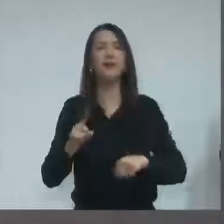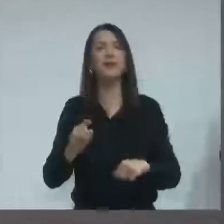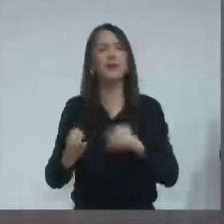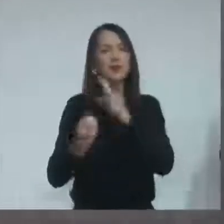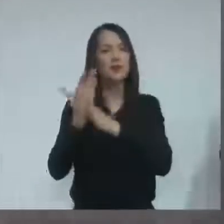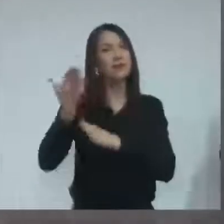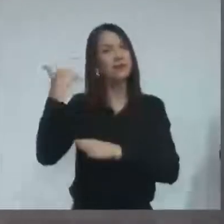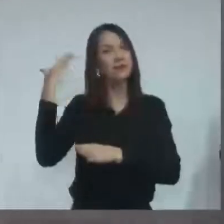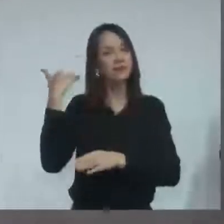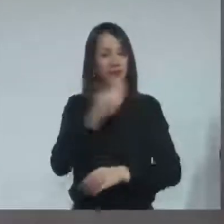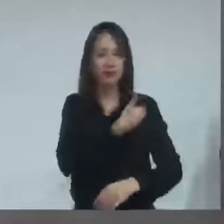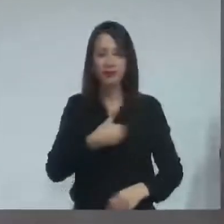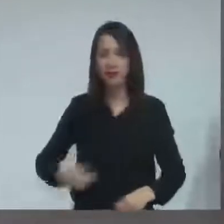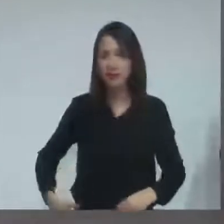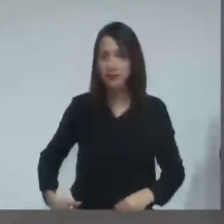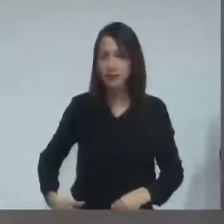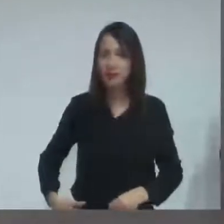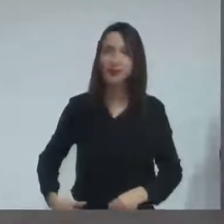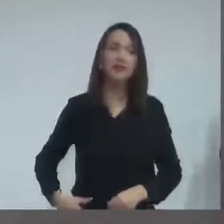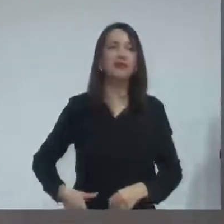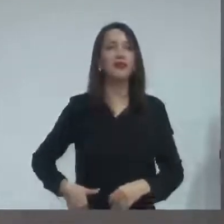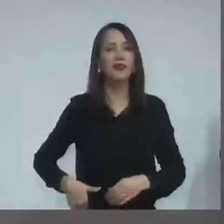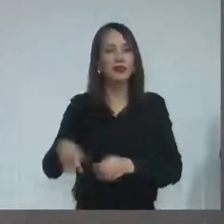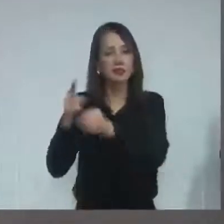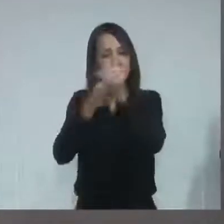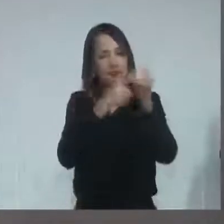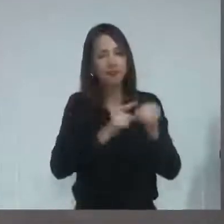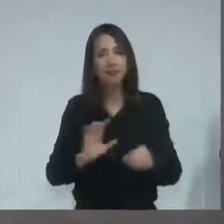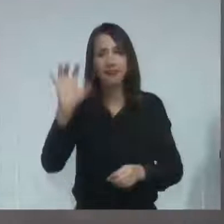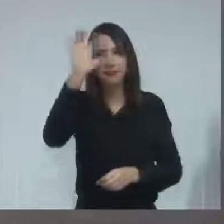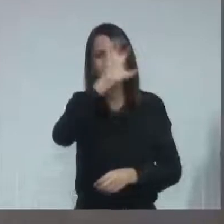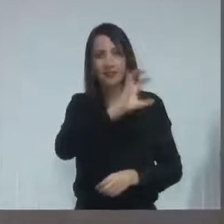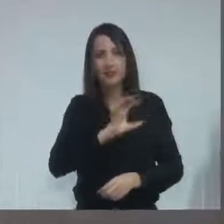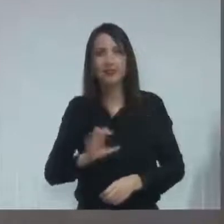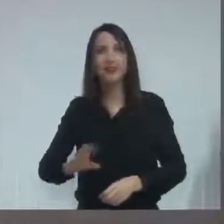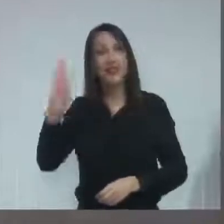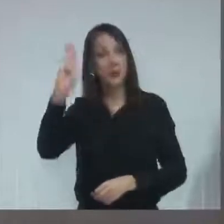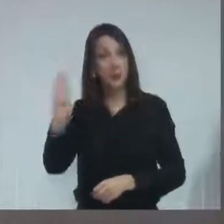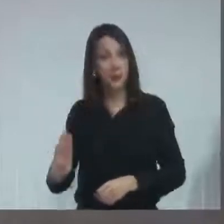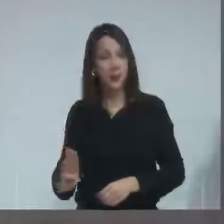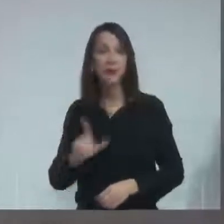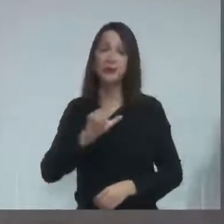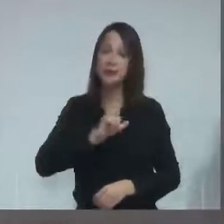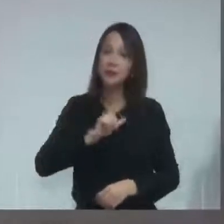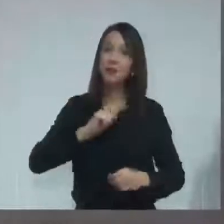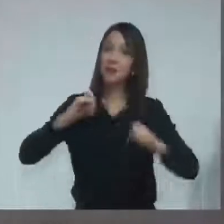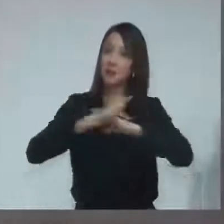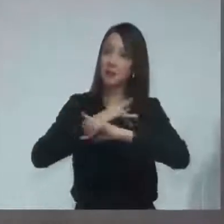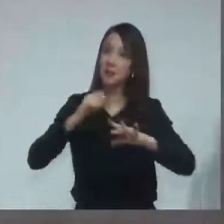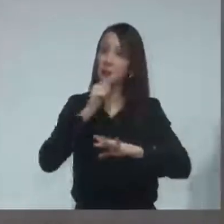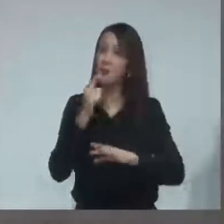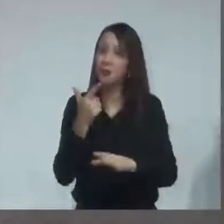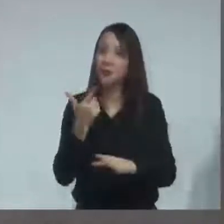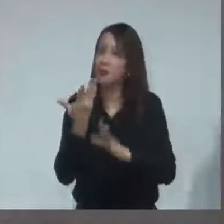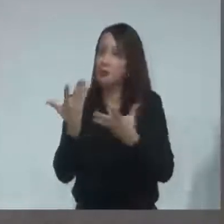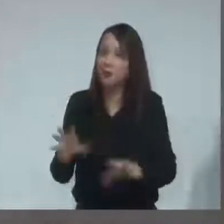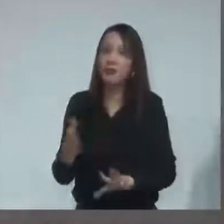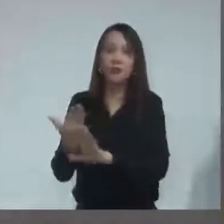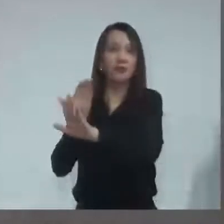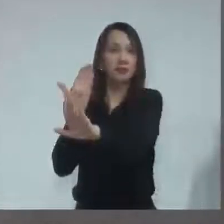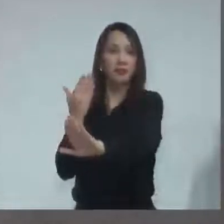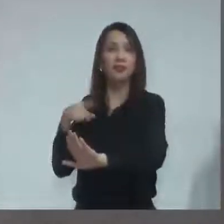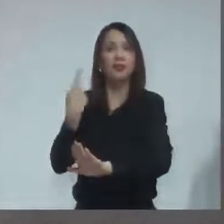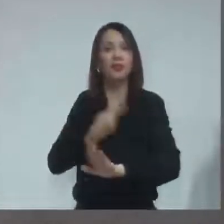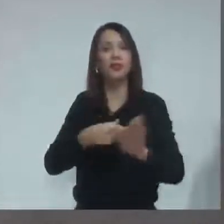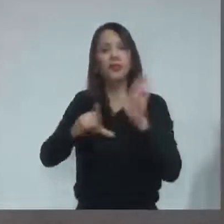e aconteceu isso em cidades do Brasil. Também aconteceu o contrário. As cidades que fazem a opção de não afastar. O que fala a nossa